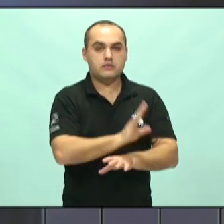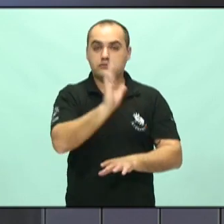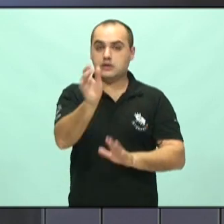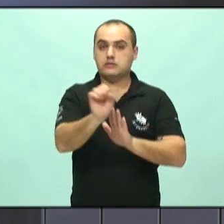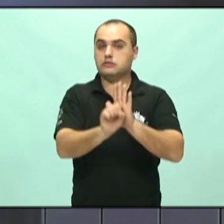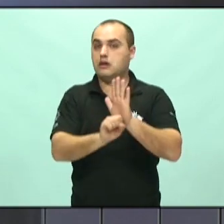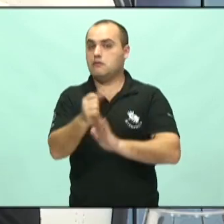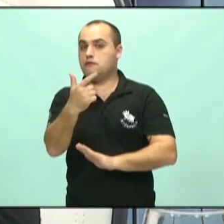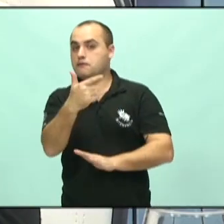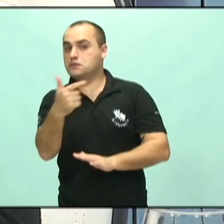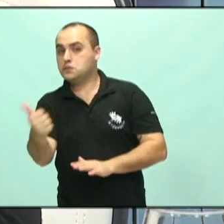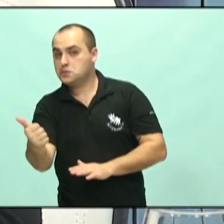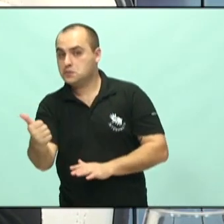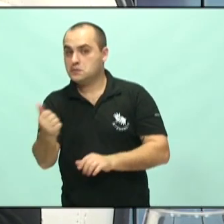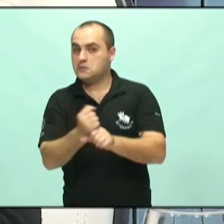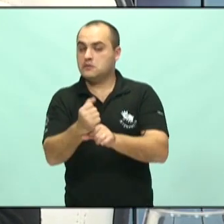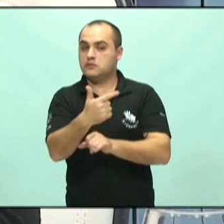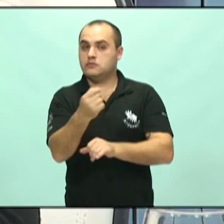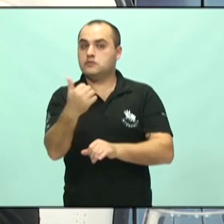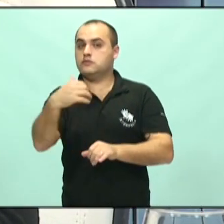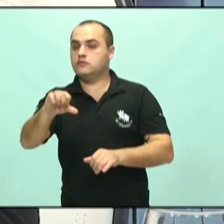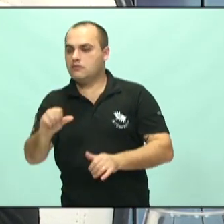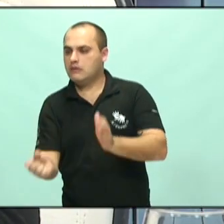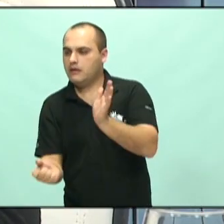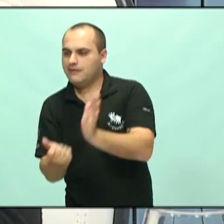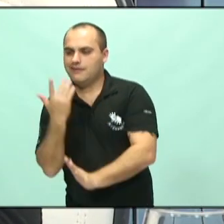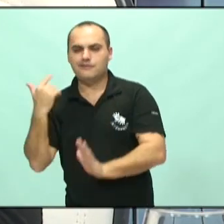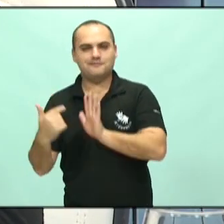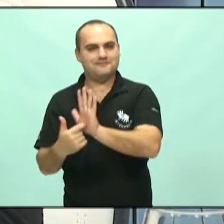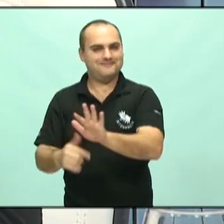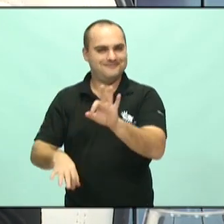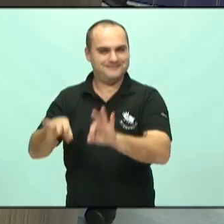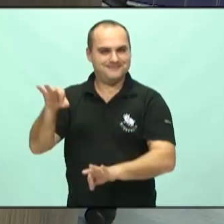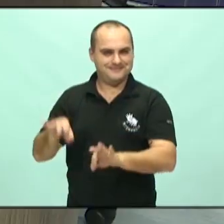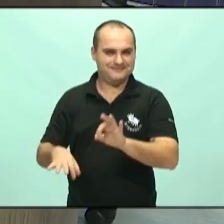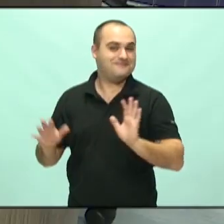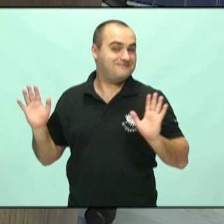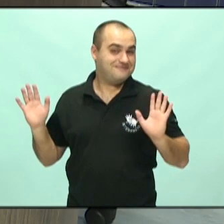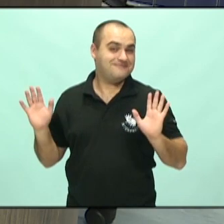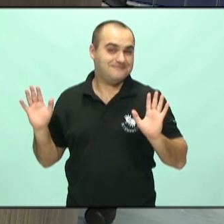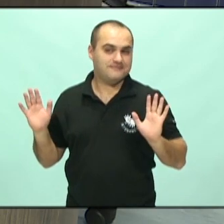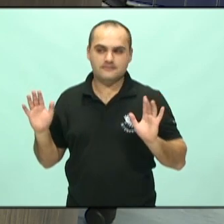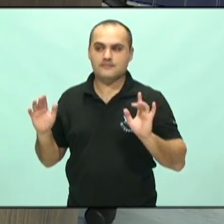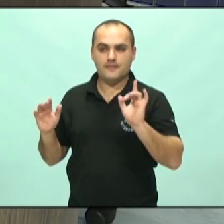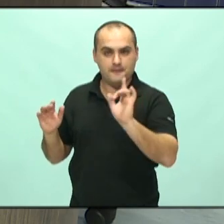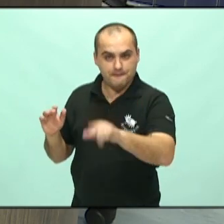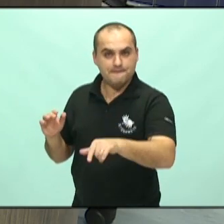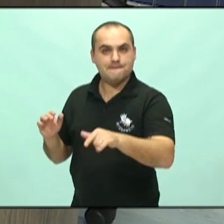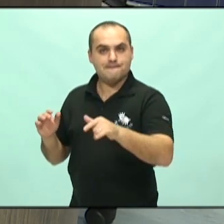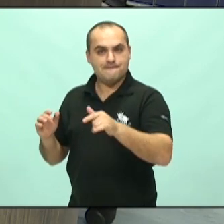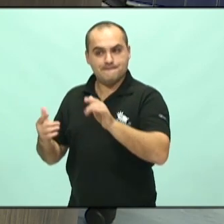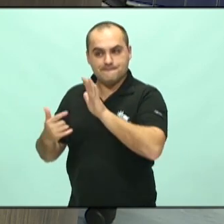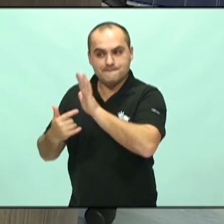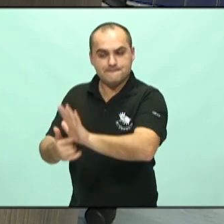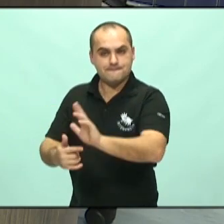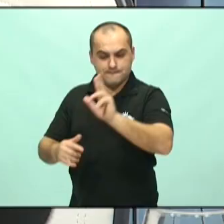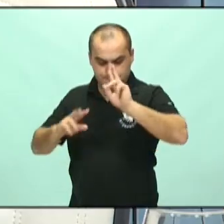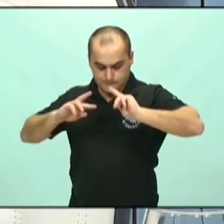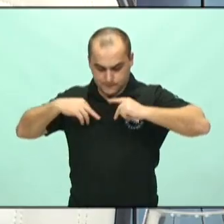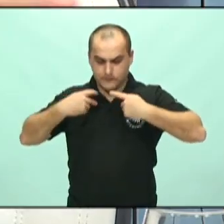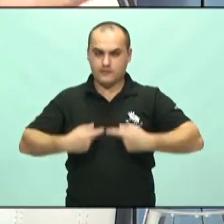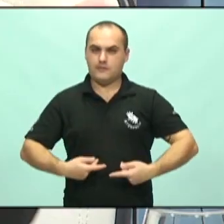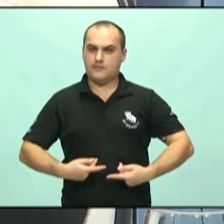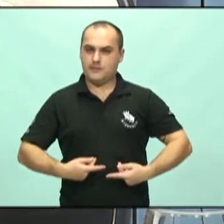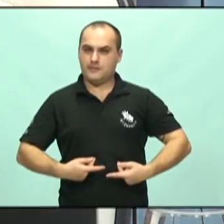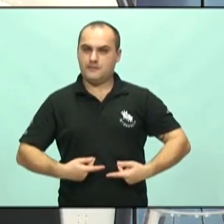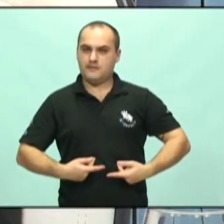2019, fazendo teatro, né? Que é uma necessidade do encontro, do encontro humano, né? O teatro ele só existe se